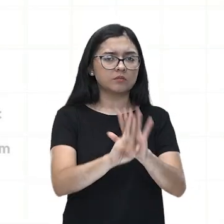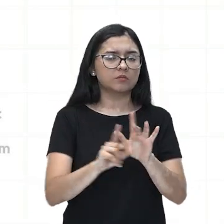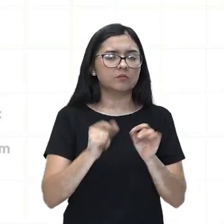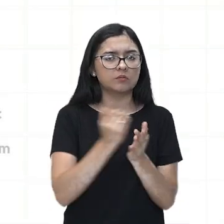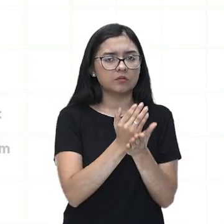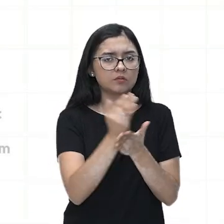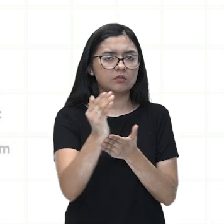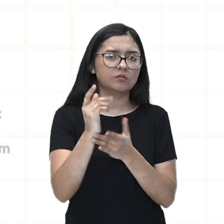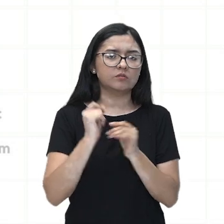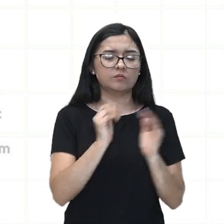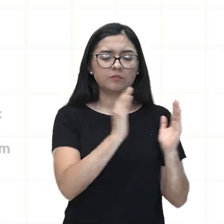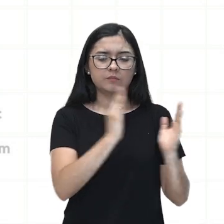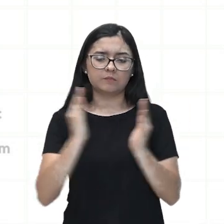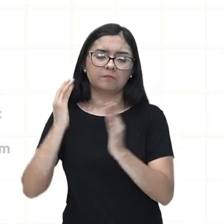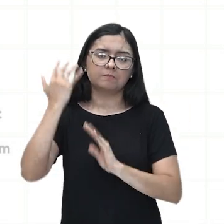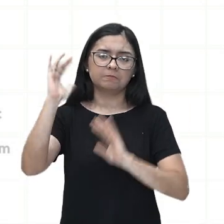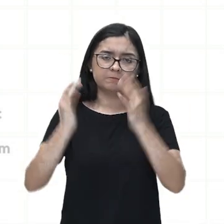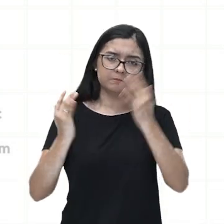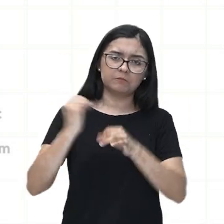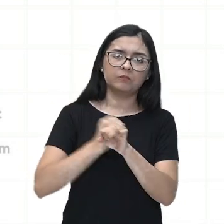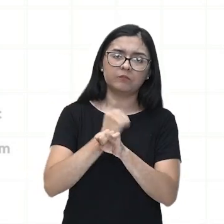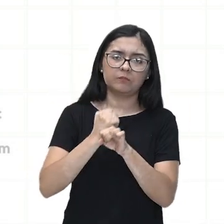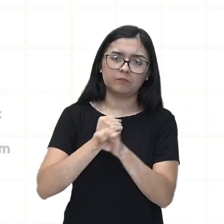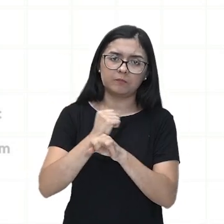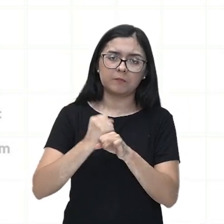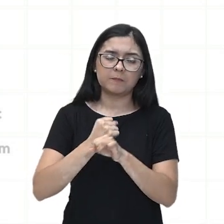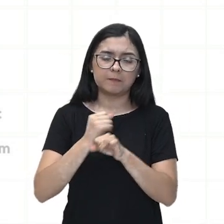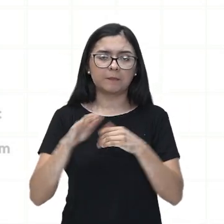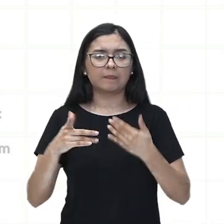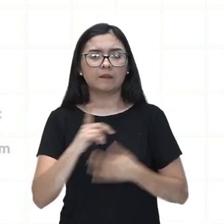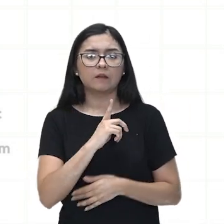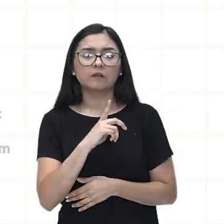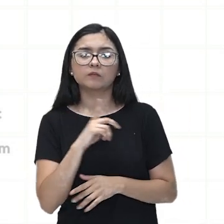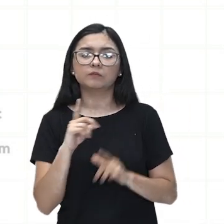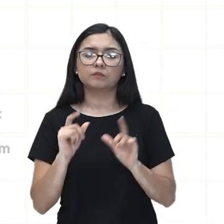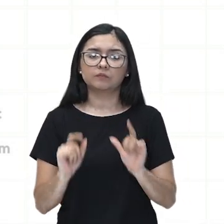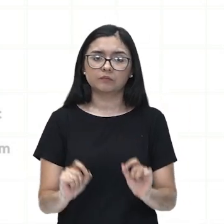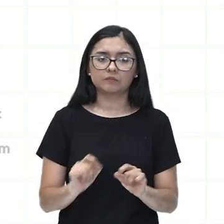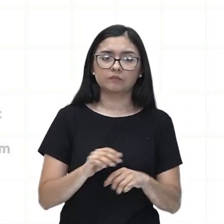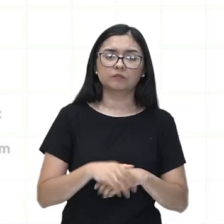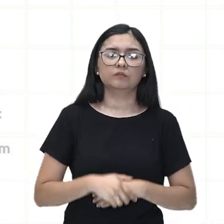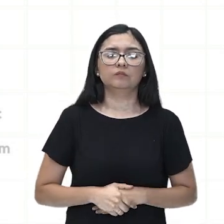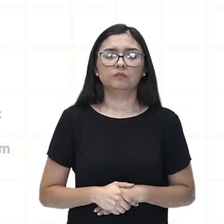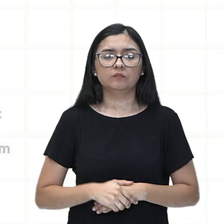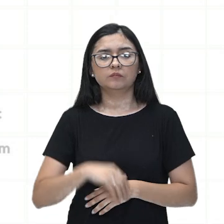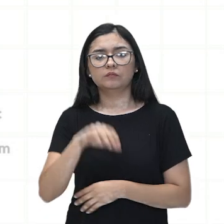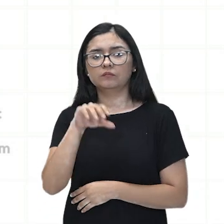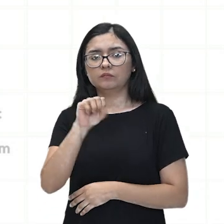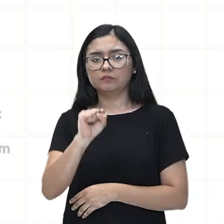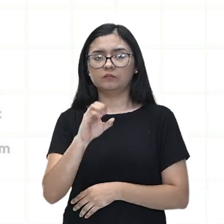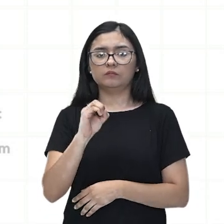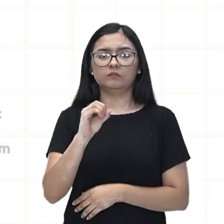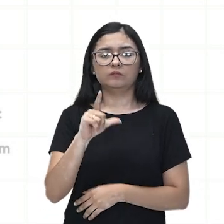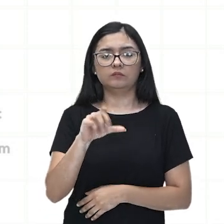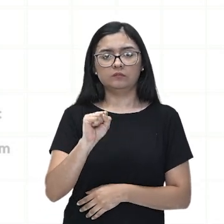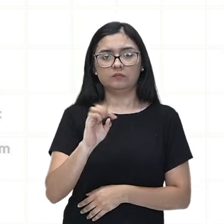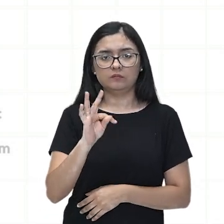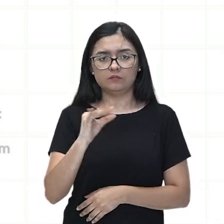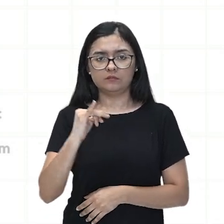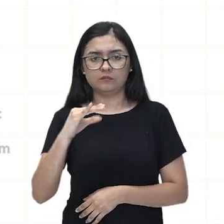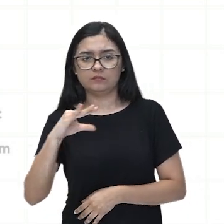início das estações, certo? Nós teremos o solstício.